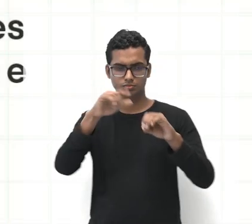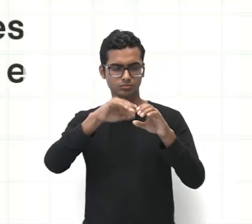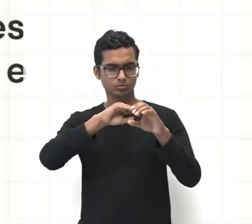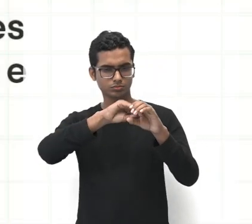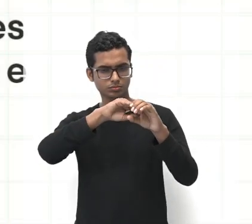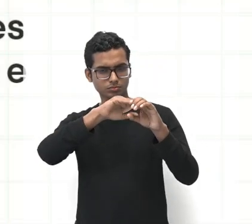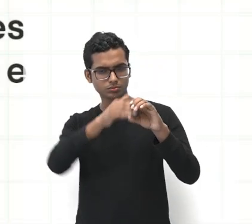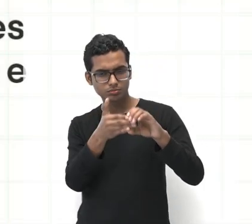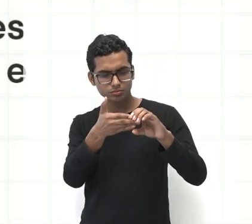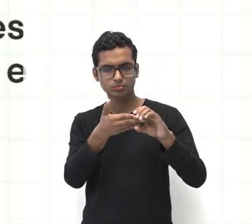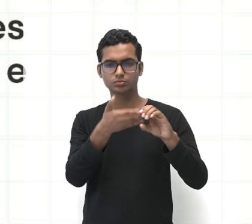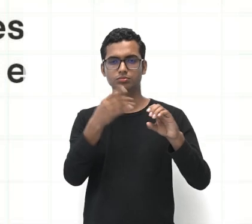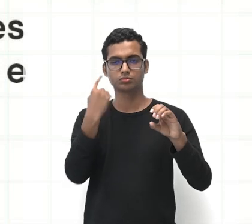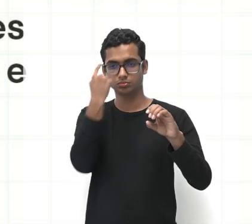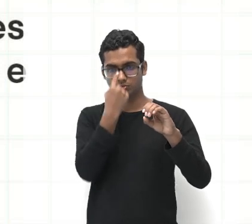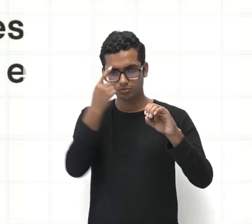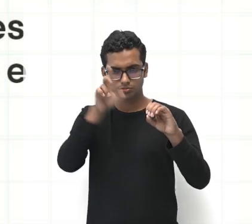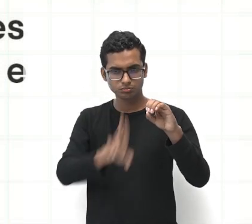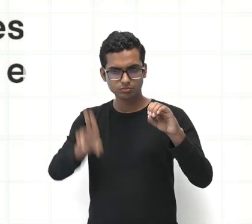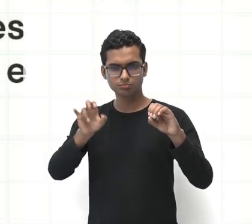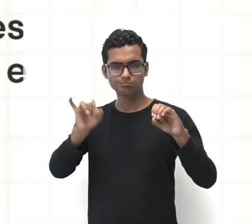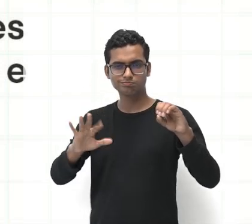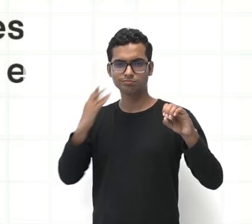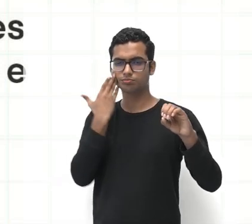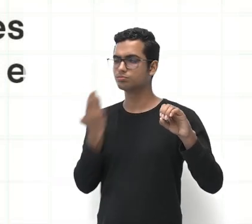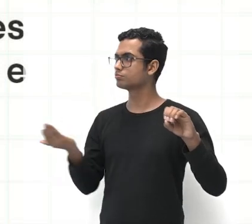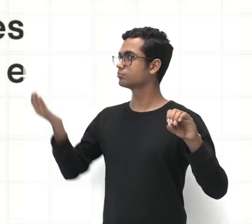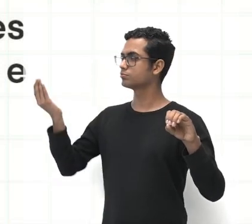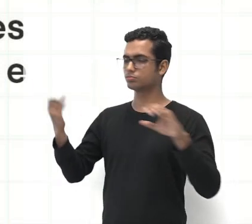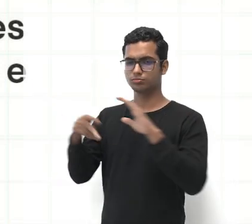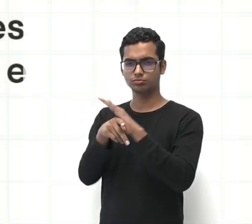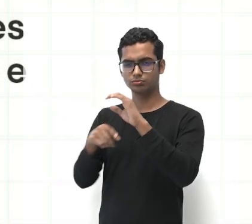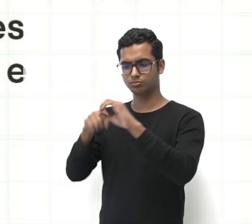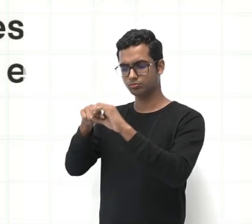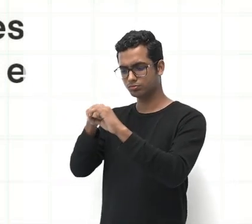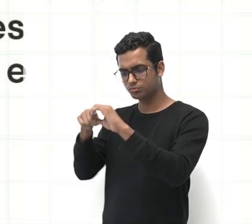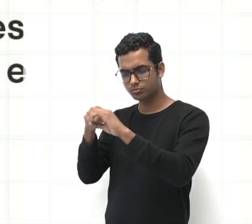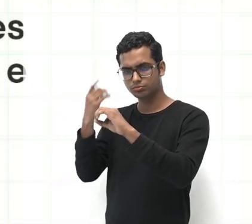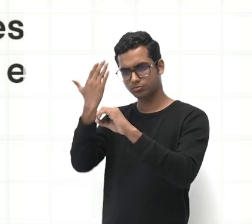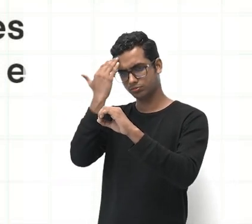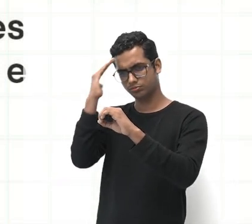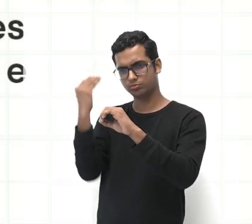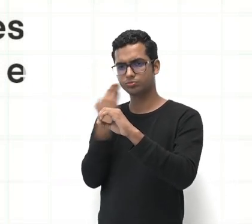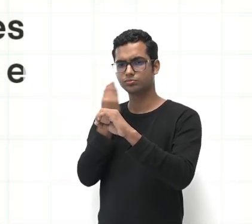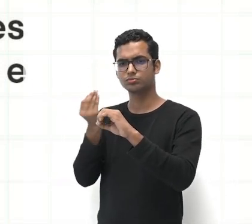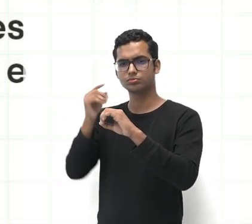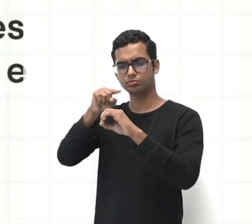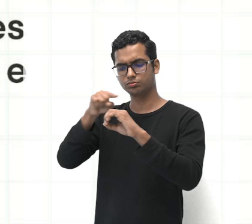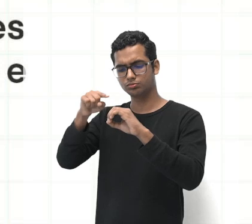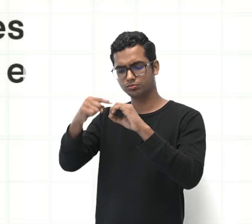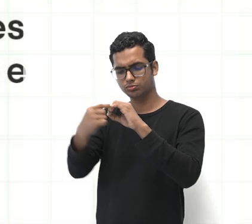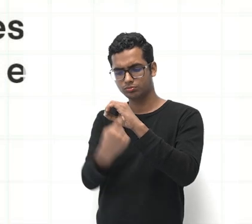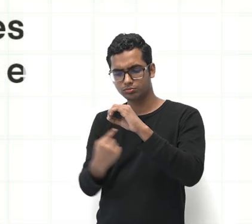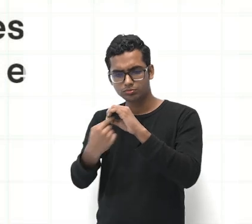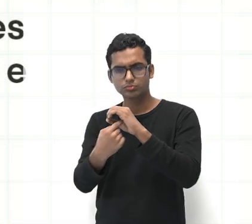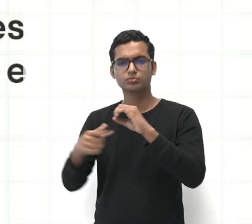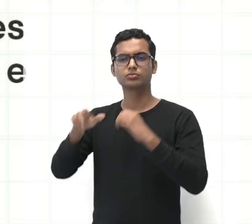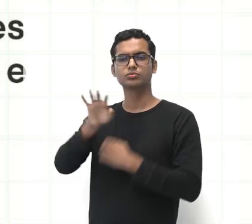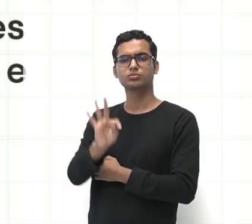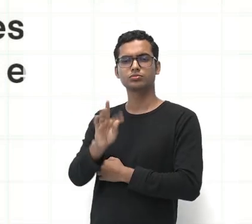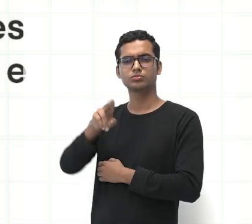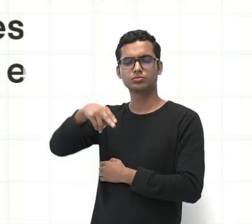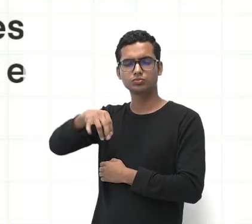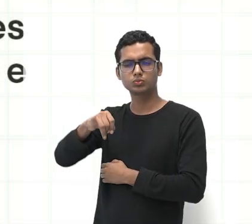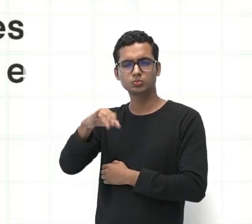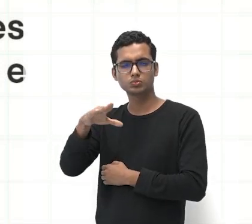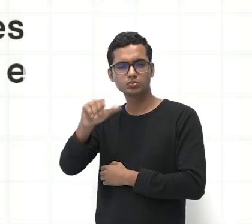camada do olho, utilizando a mesma imagem de perfil, para que vocês entendam aí direitinho, é chamado de túnica vascular,